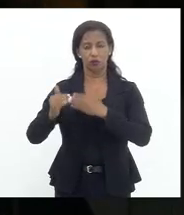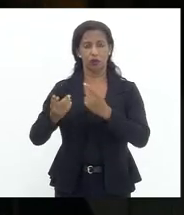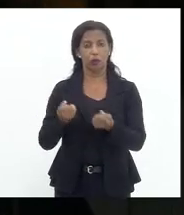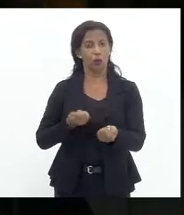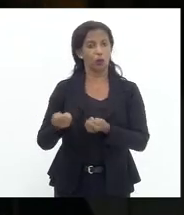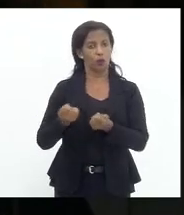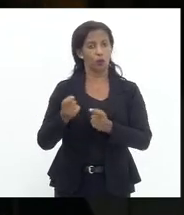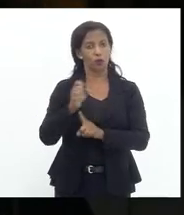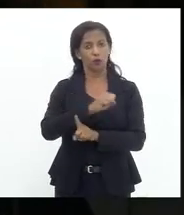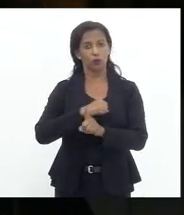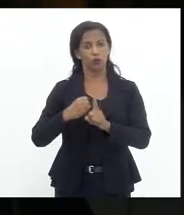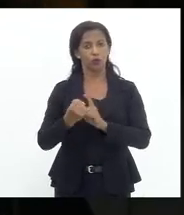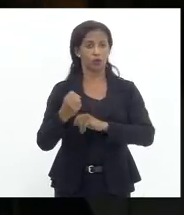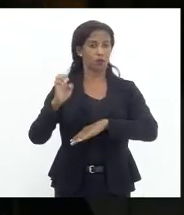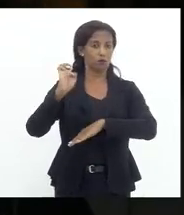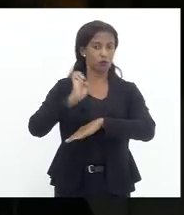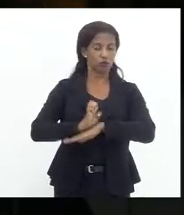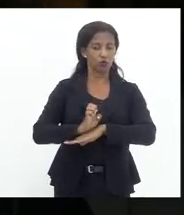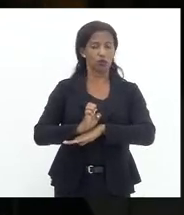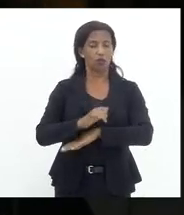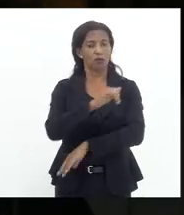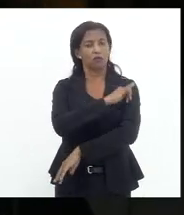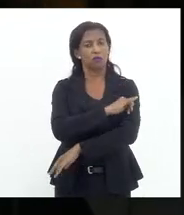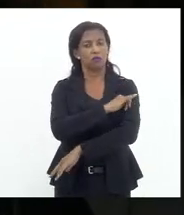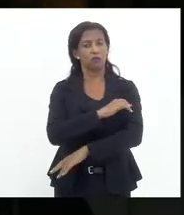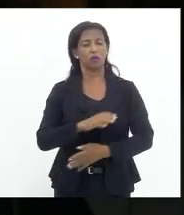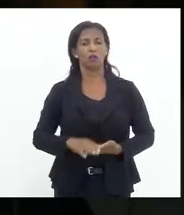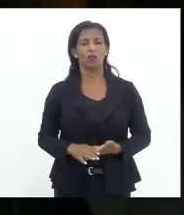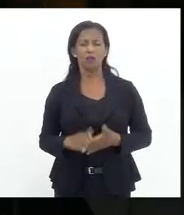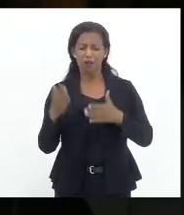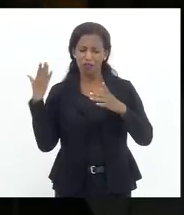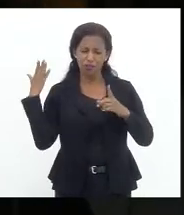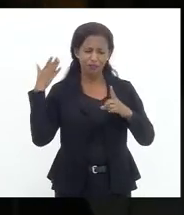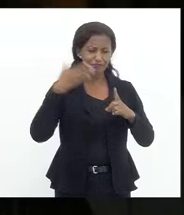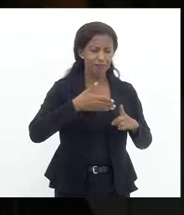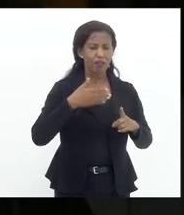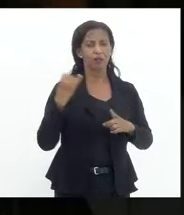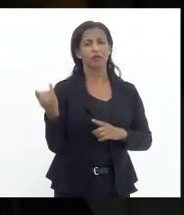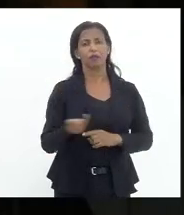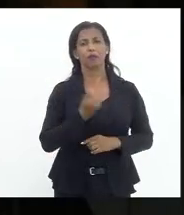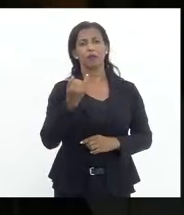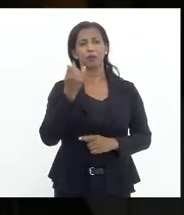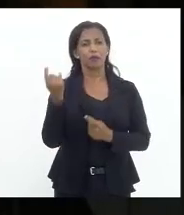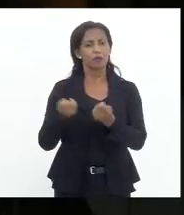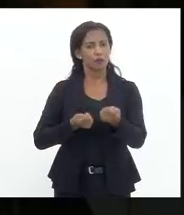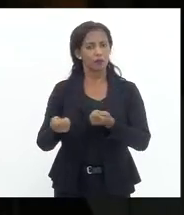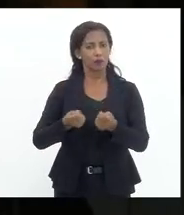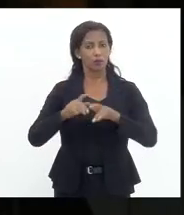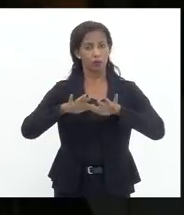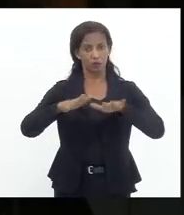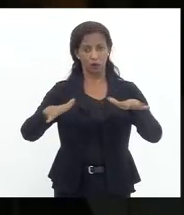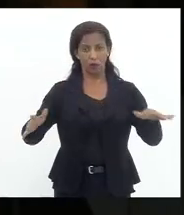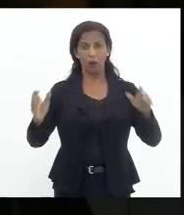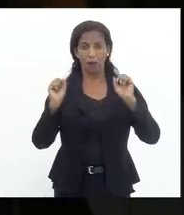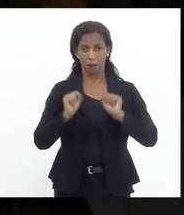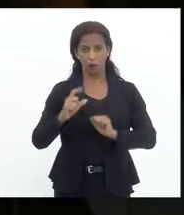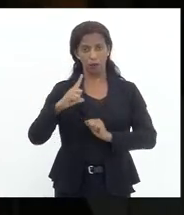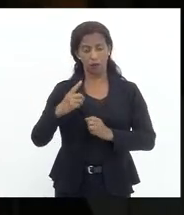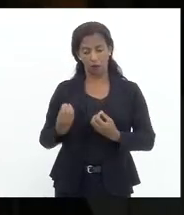econômico e social do Estado do Rio de Janeiro, especificamente sobre o papel que a economia do mar pode